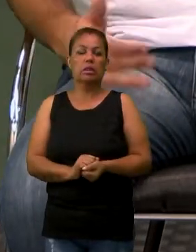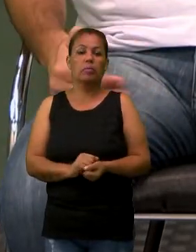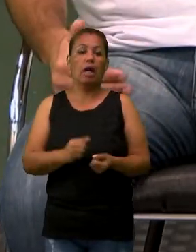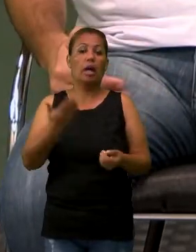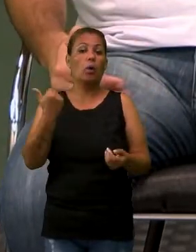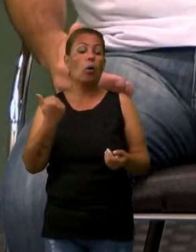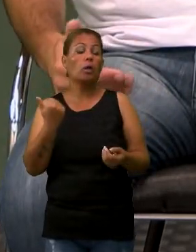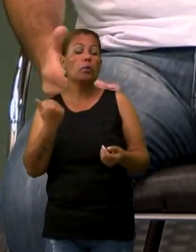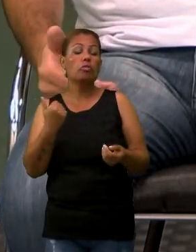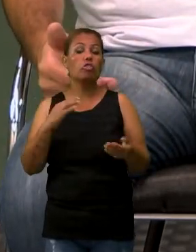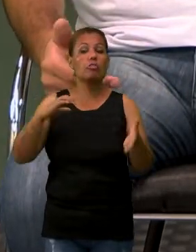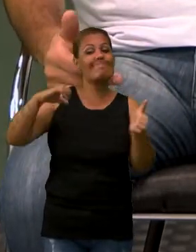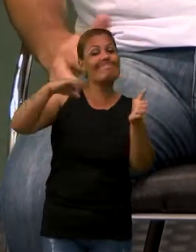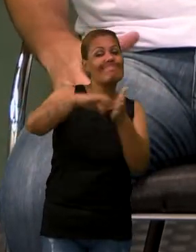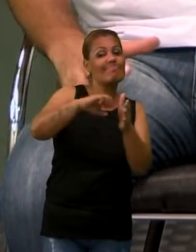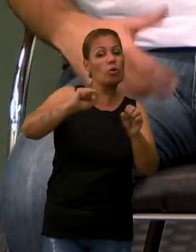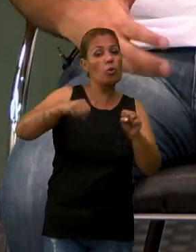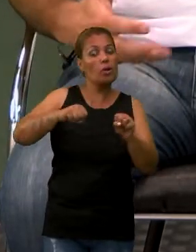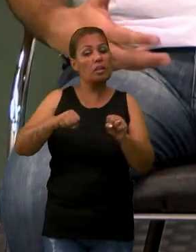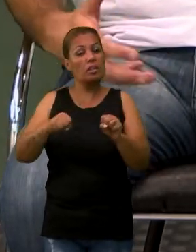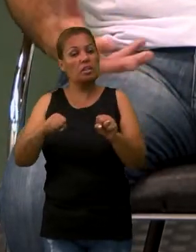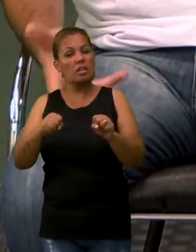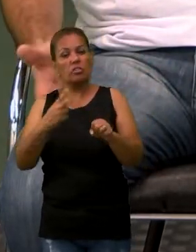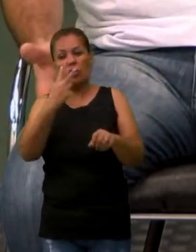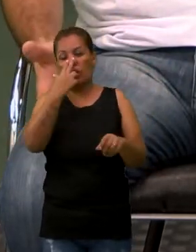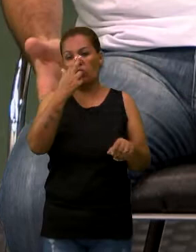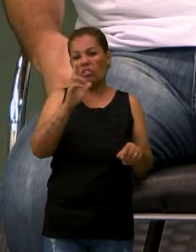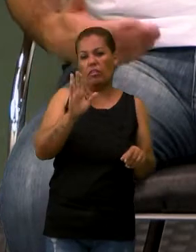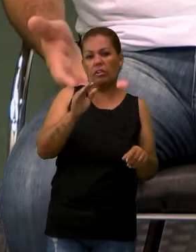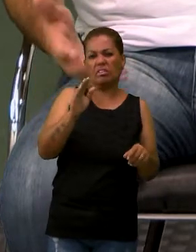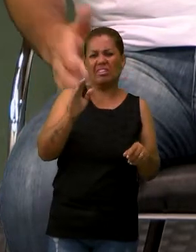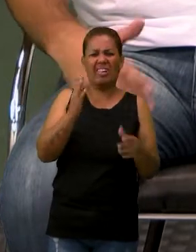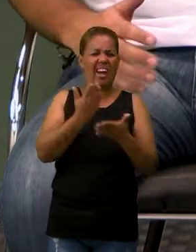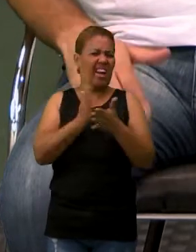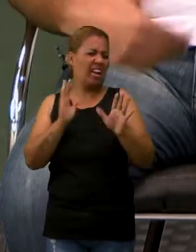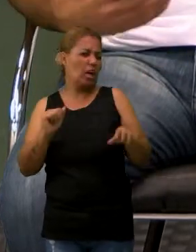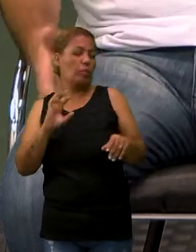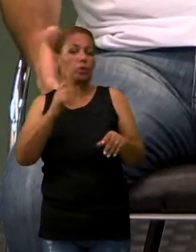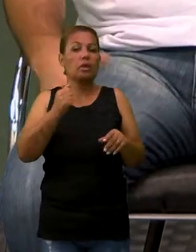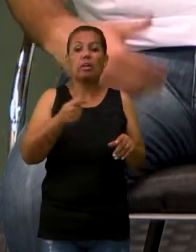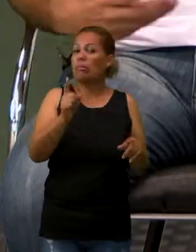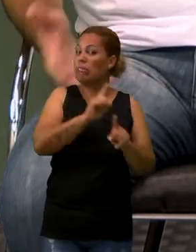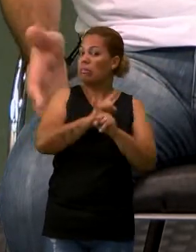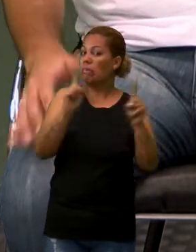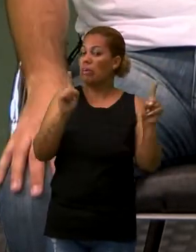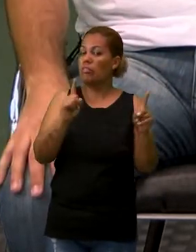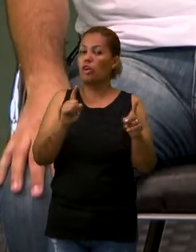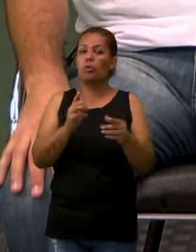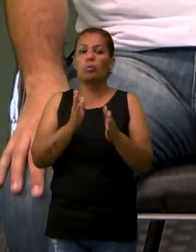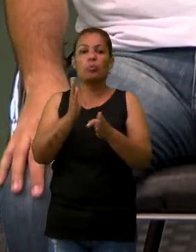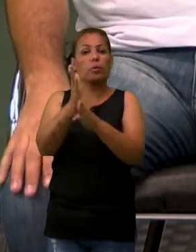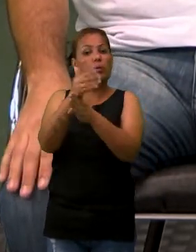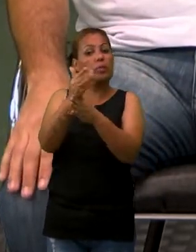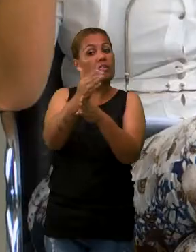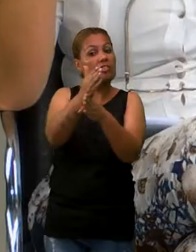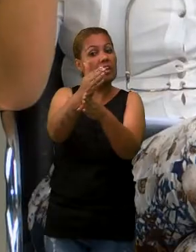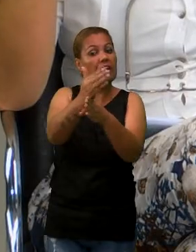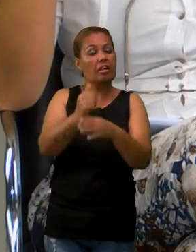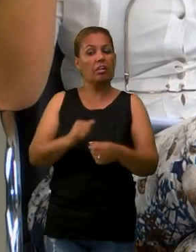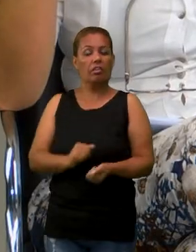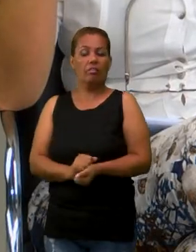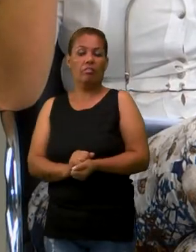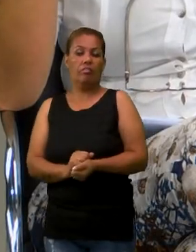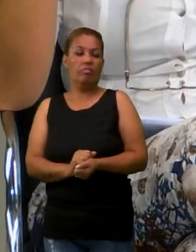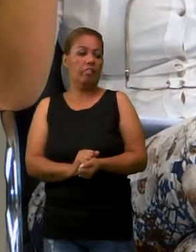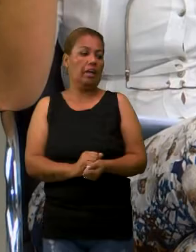daí que eu sofri o acidente eu achava que já estava limitado mas não aí vem a oportunidade de praticar vela né olha só quem é